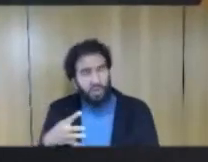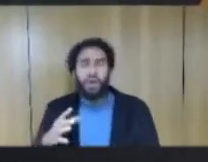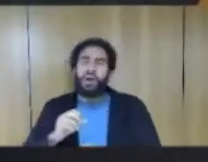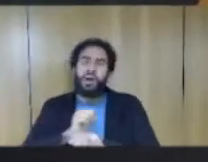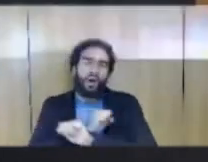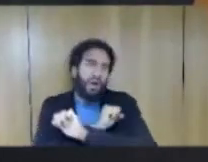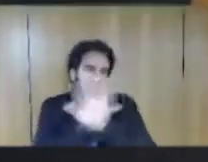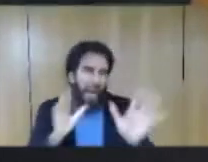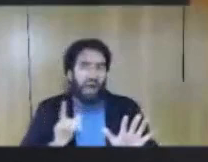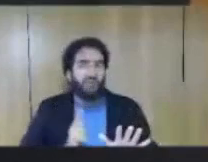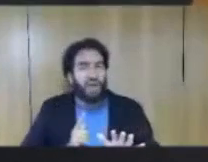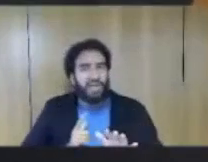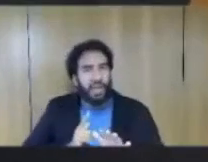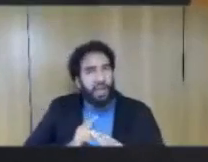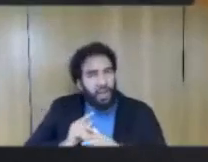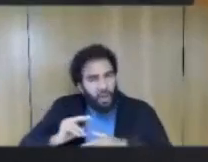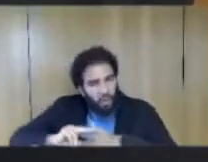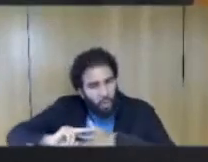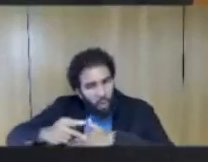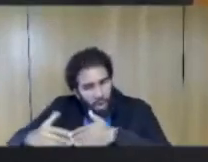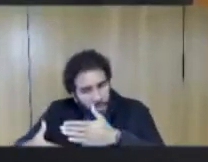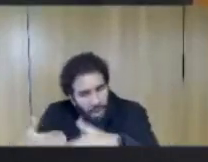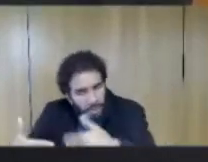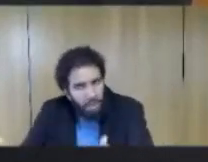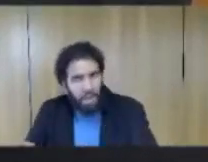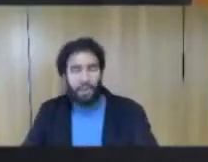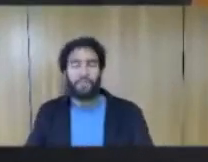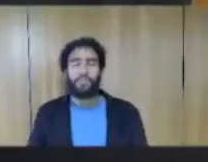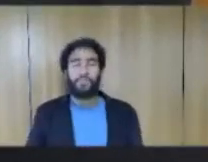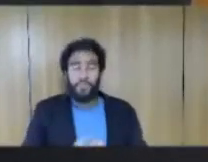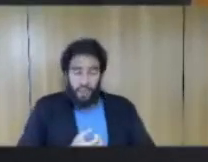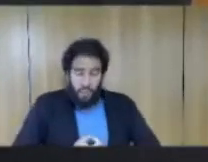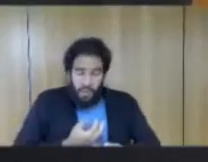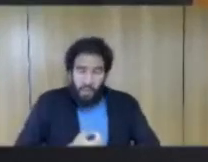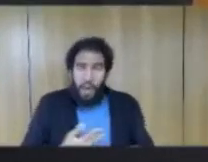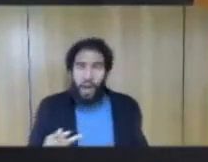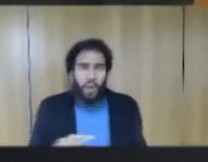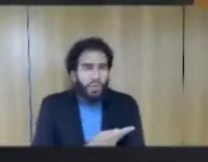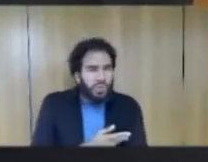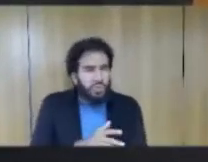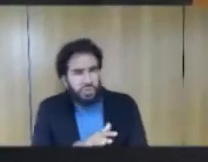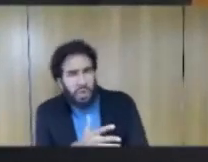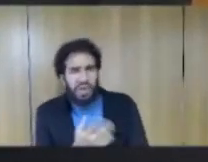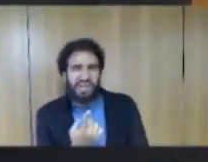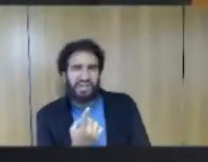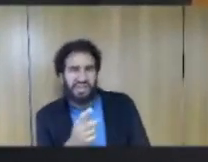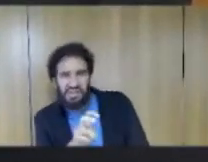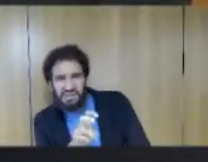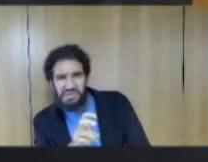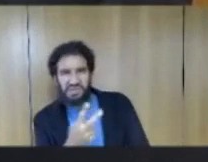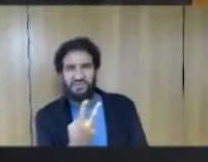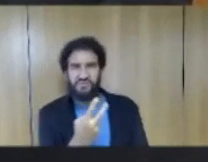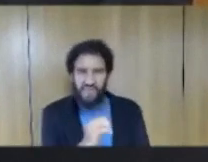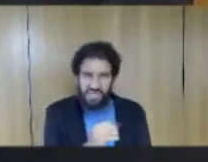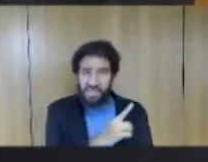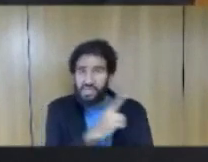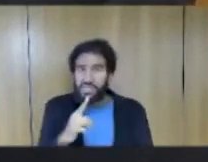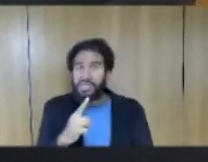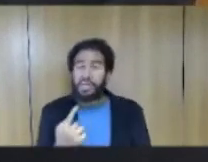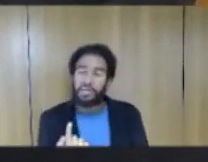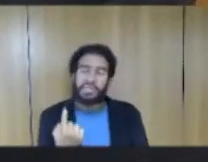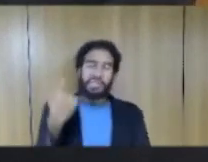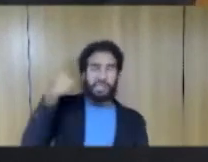desdobramentos essa colaboração premiada ocorreu aproximadamente 15 20 dias atrás